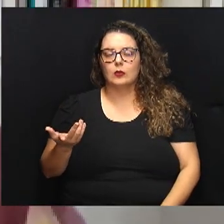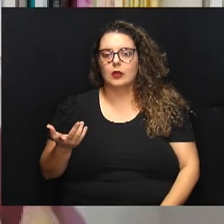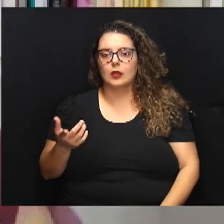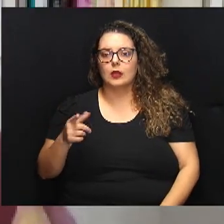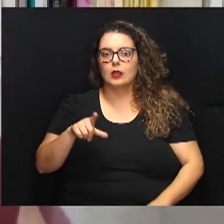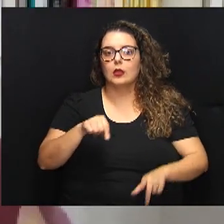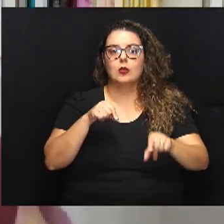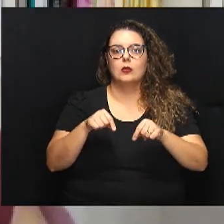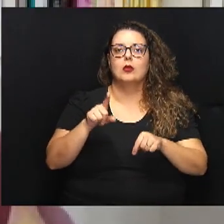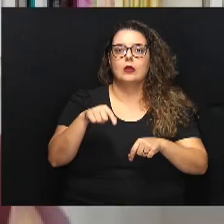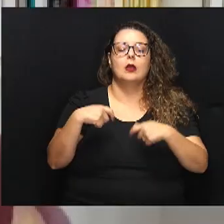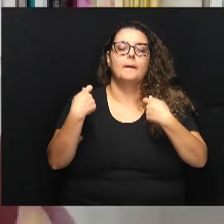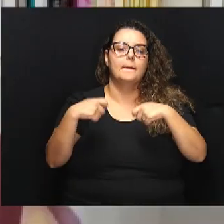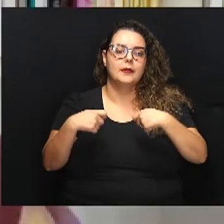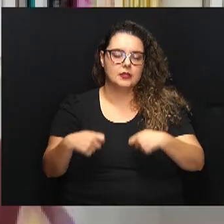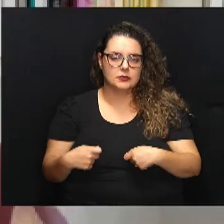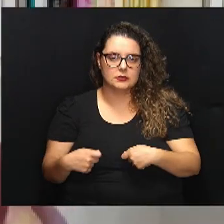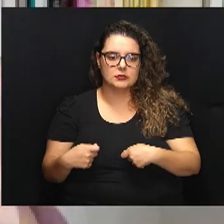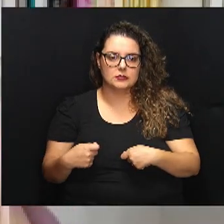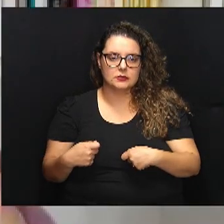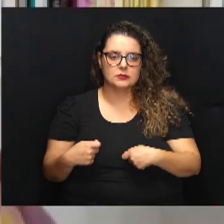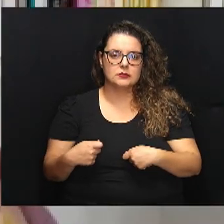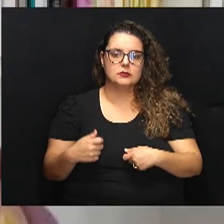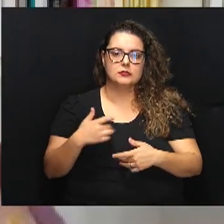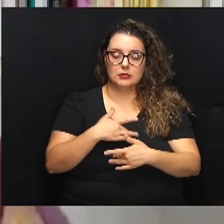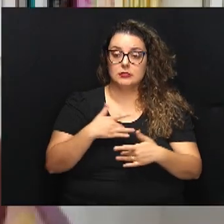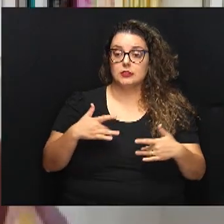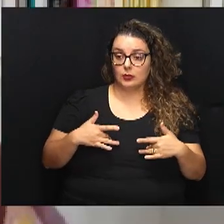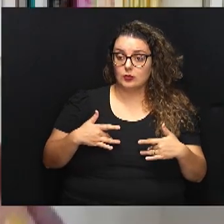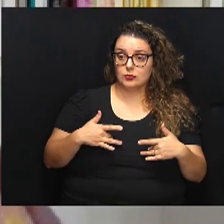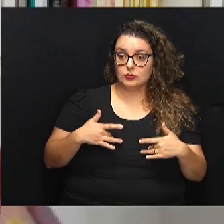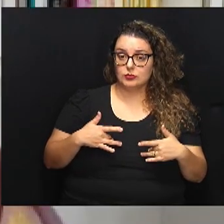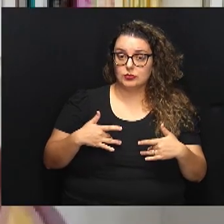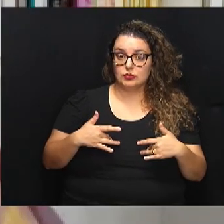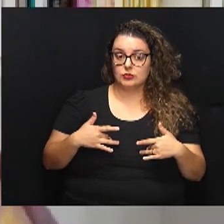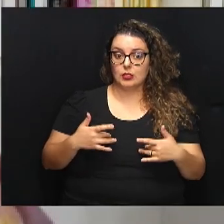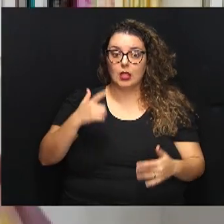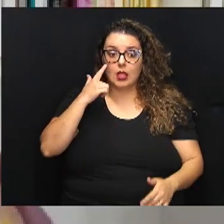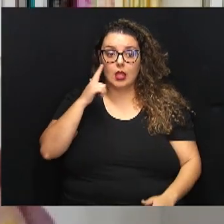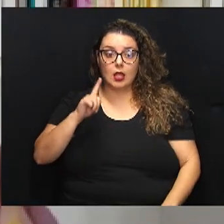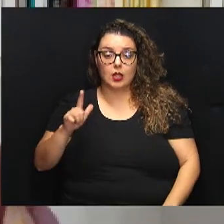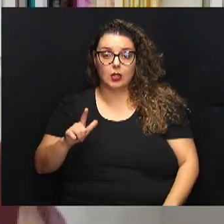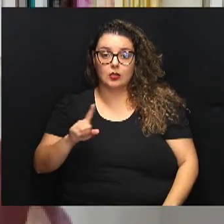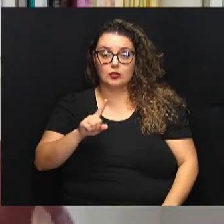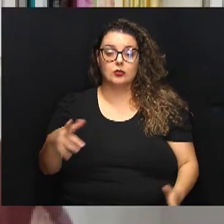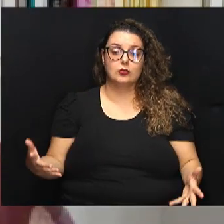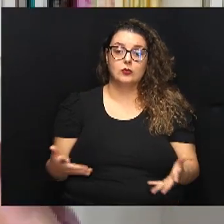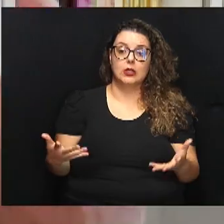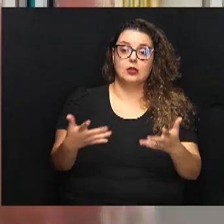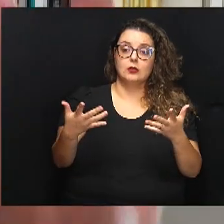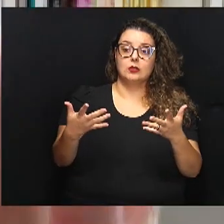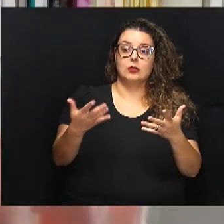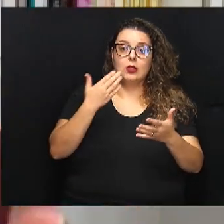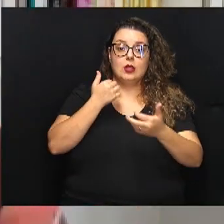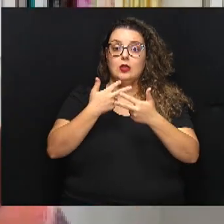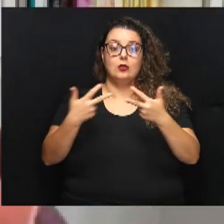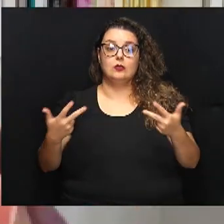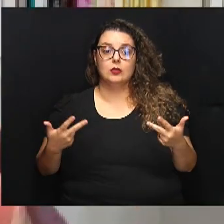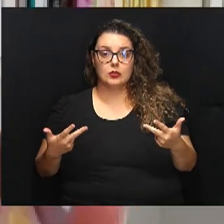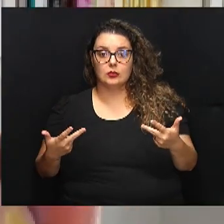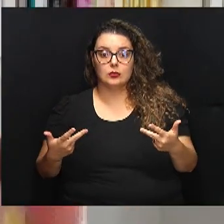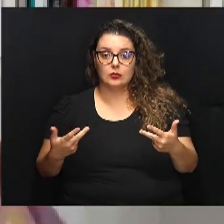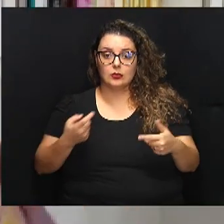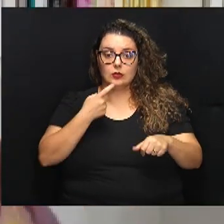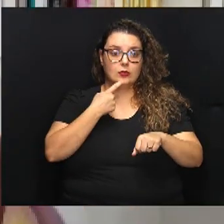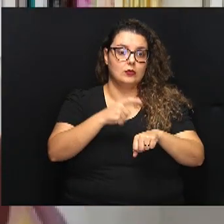é necessário na saúde. Então, é claro que eu não vou incentivar a se alimentar de morango